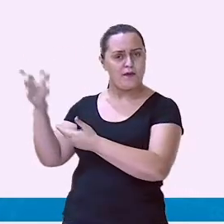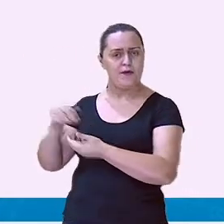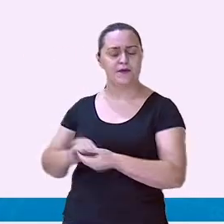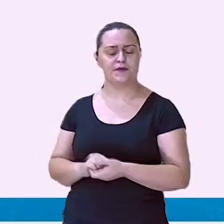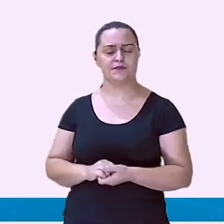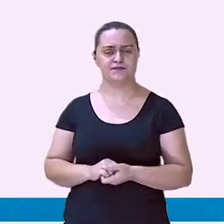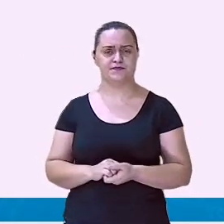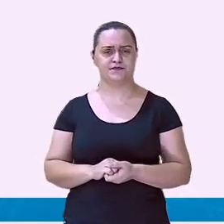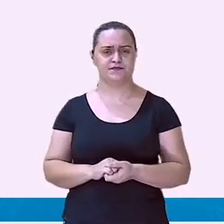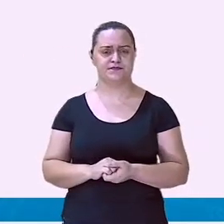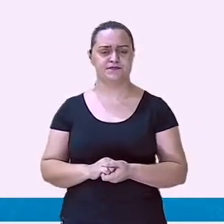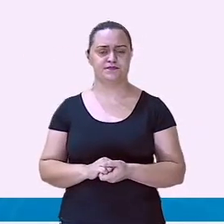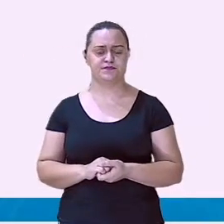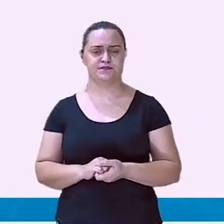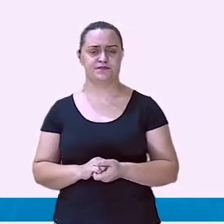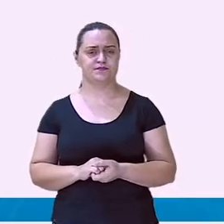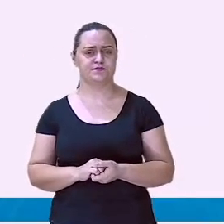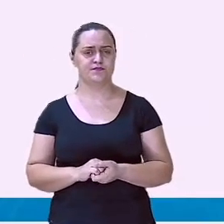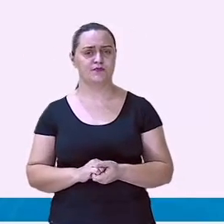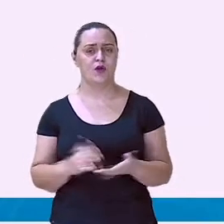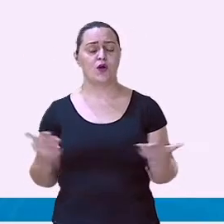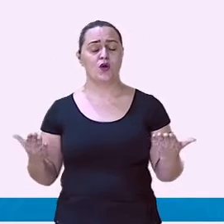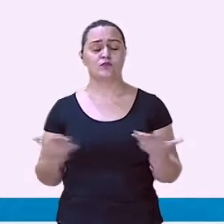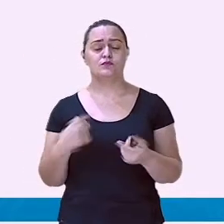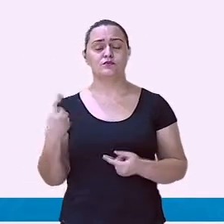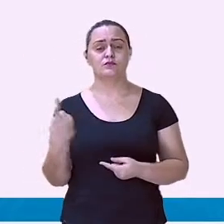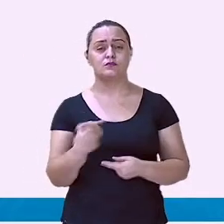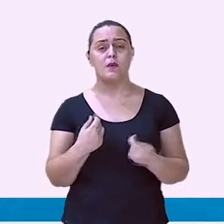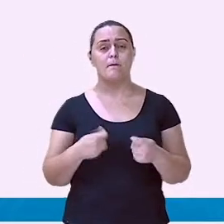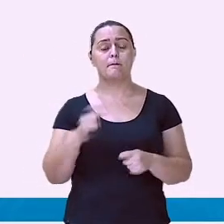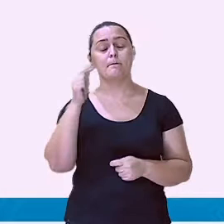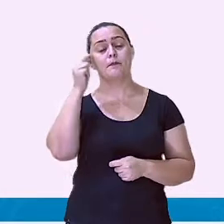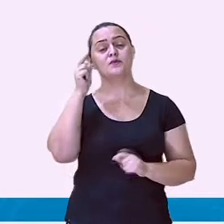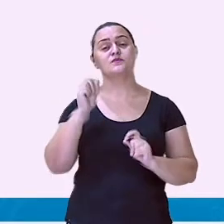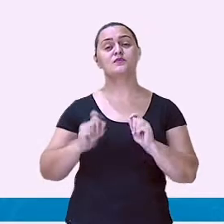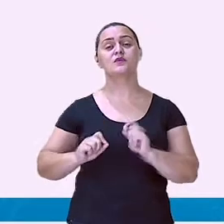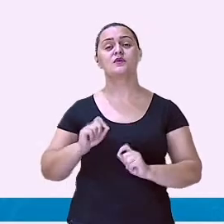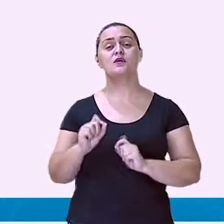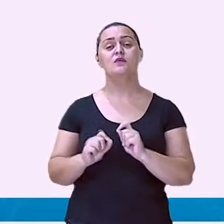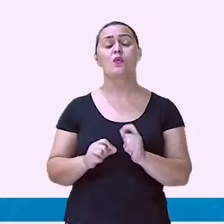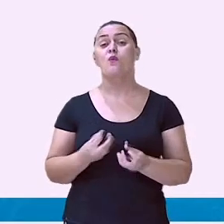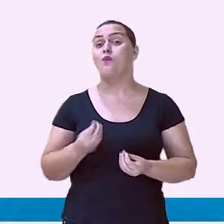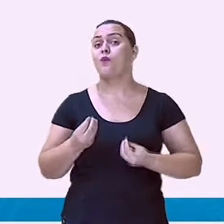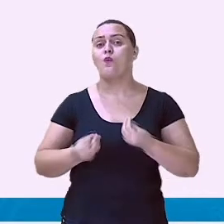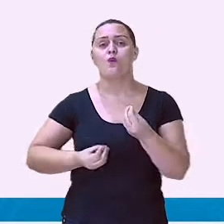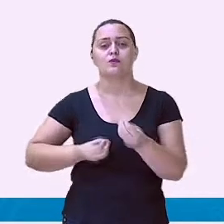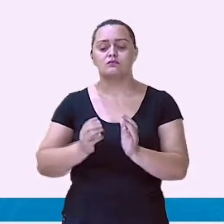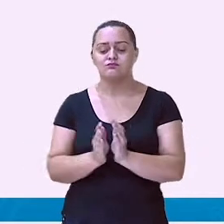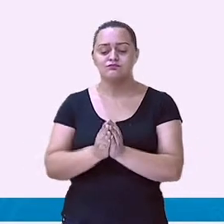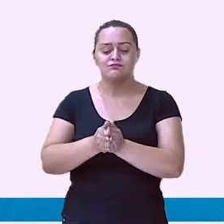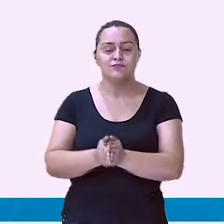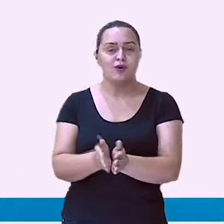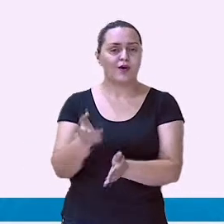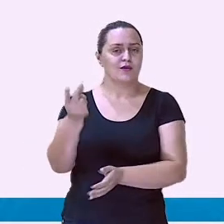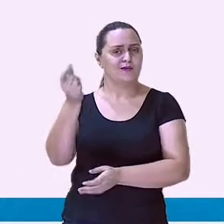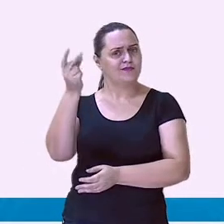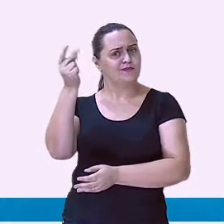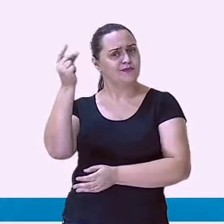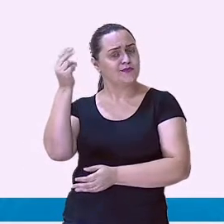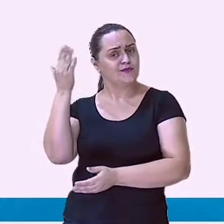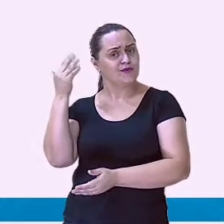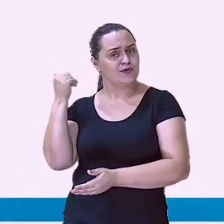Só que nós temos que repensar um pouquinho na qualidade das embarcações,